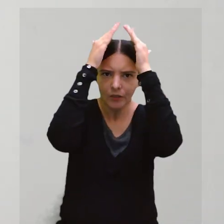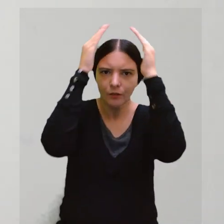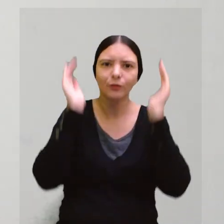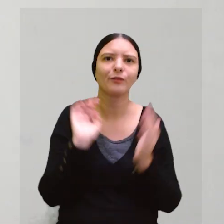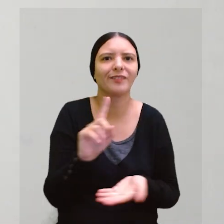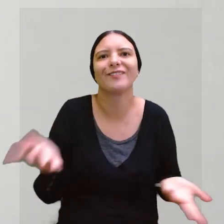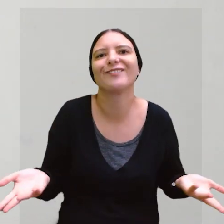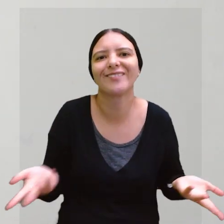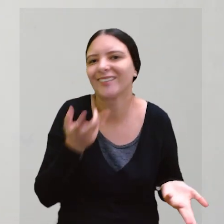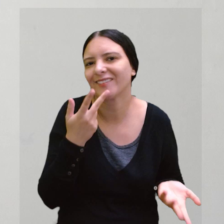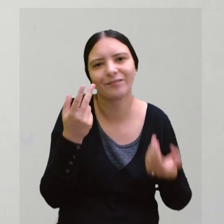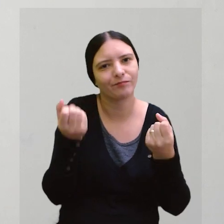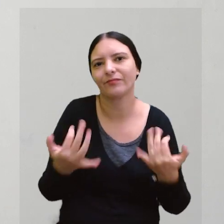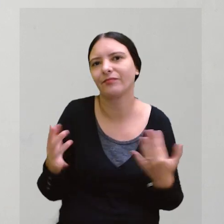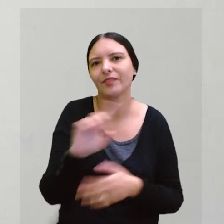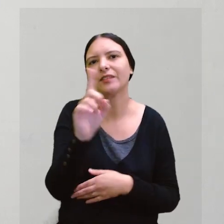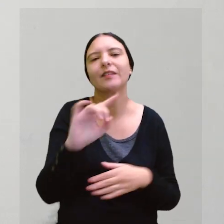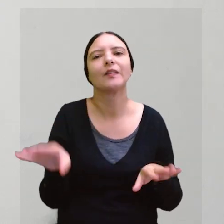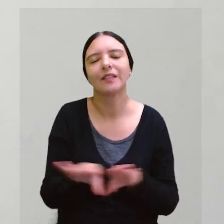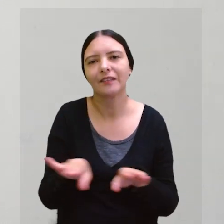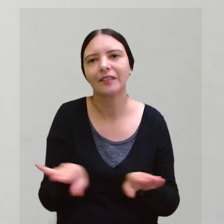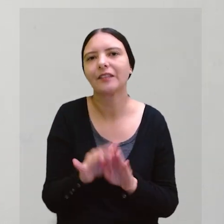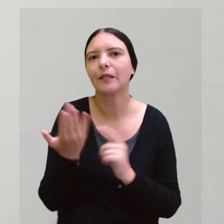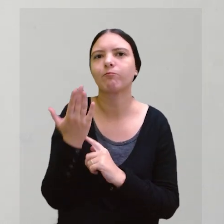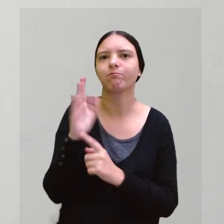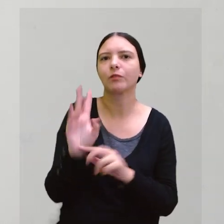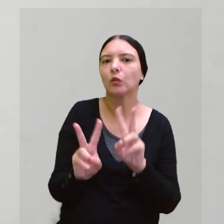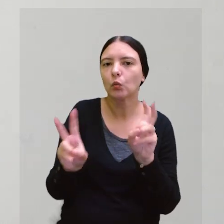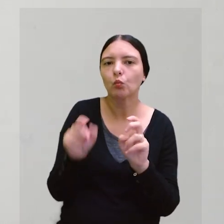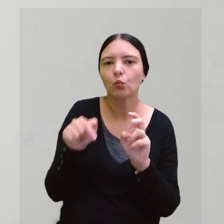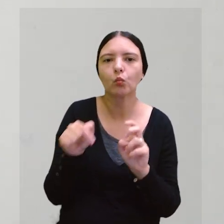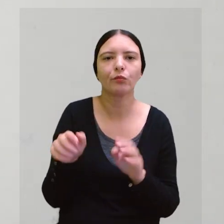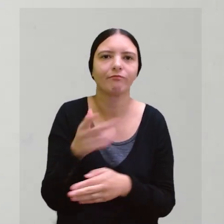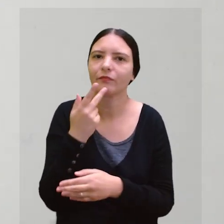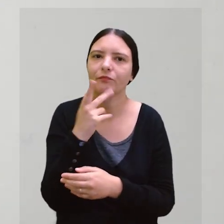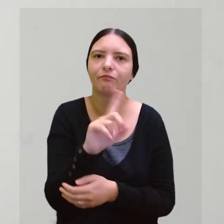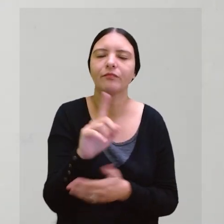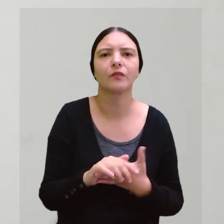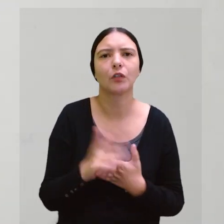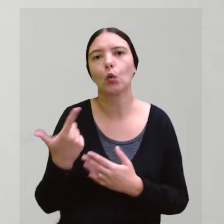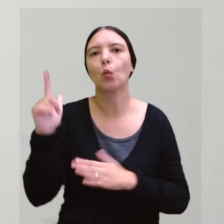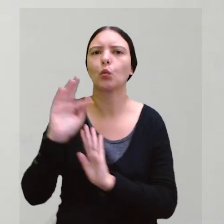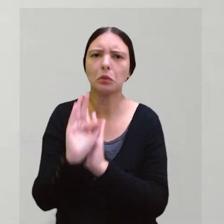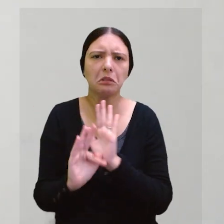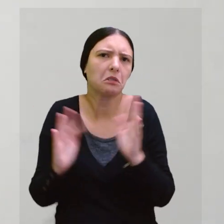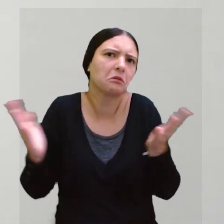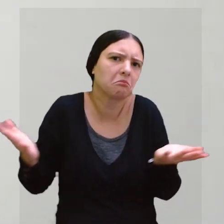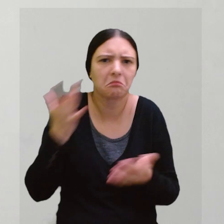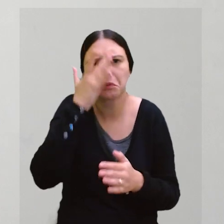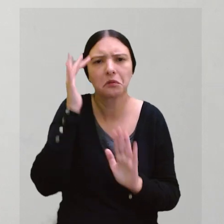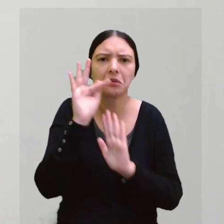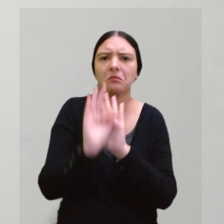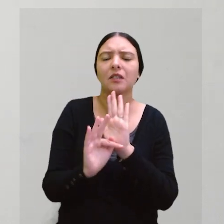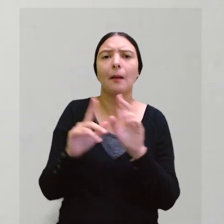ali no texto, né? Até onde a gente vê, isso não está, nesse trecho em específico, não está sendo dito. Em outro texto, talvez alguém possa ver